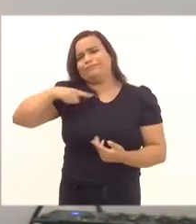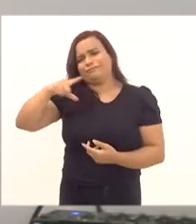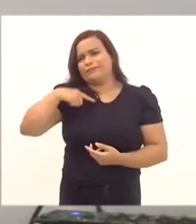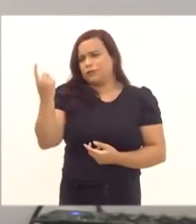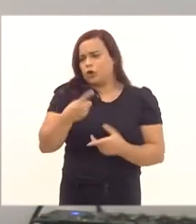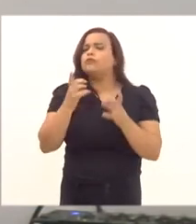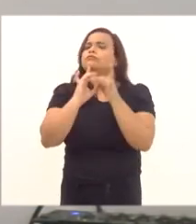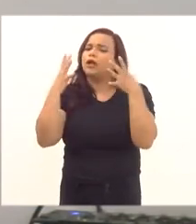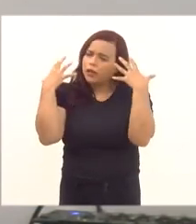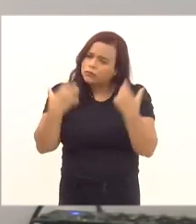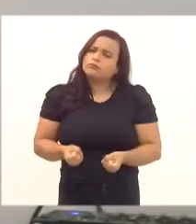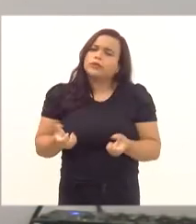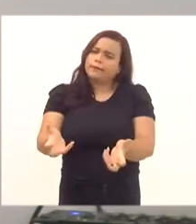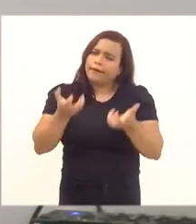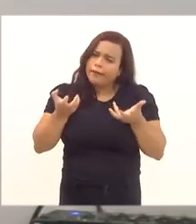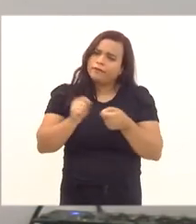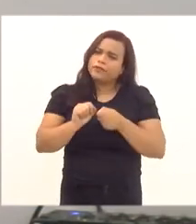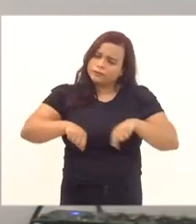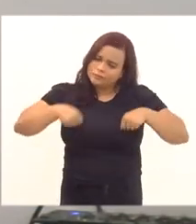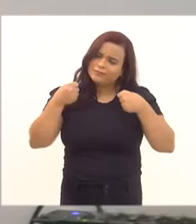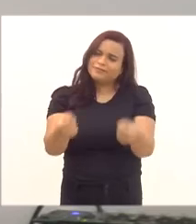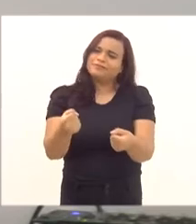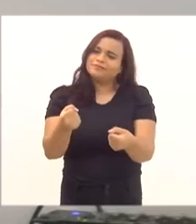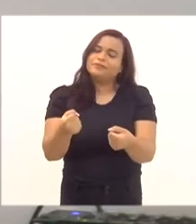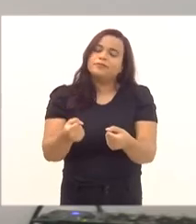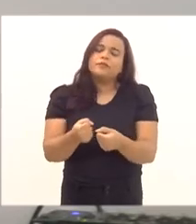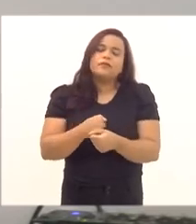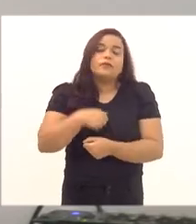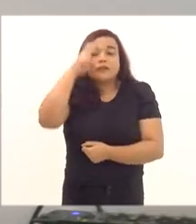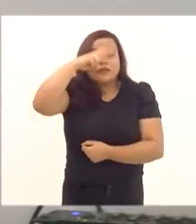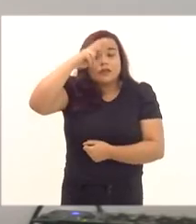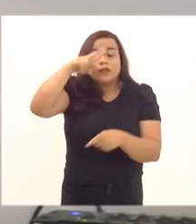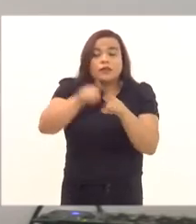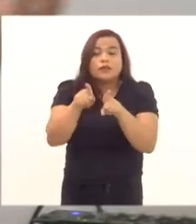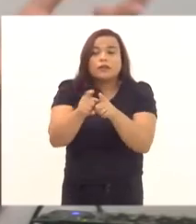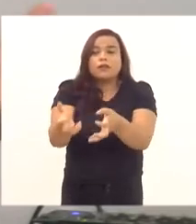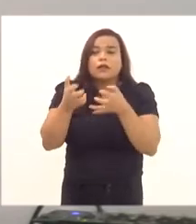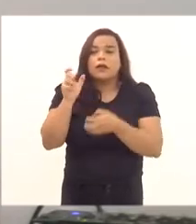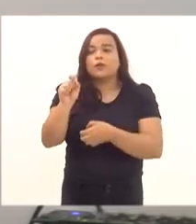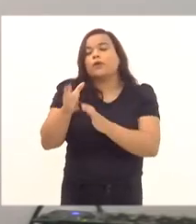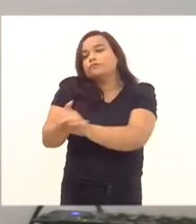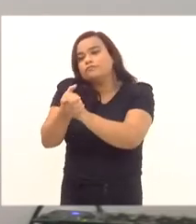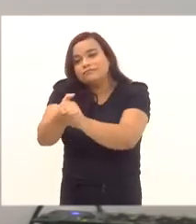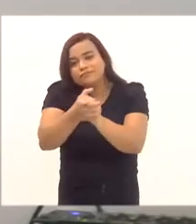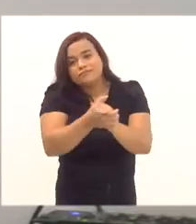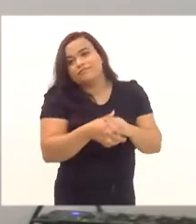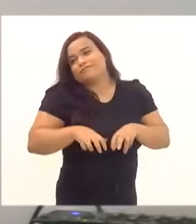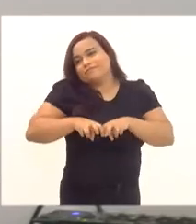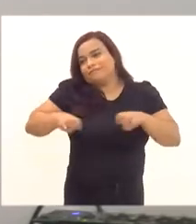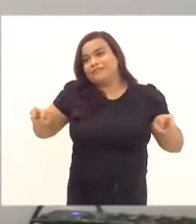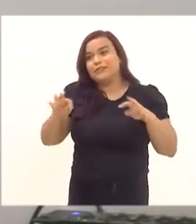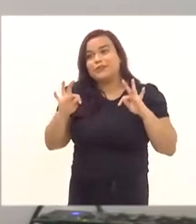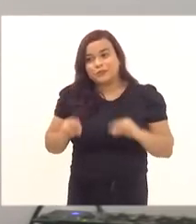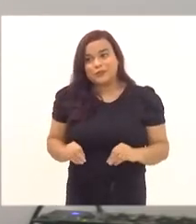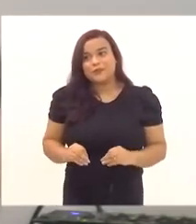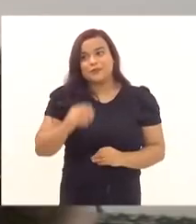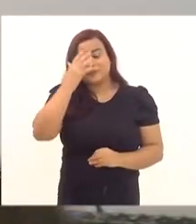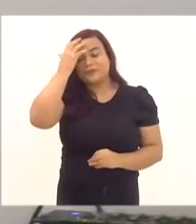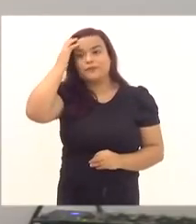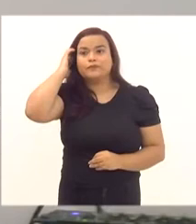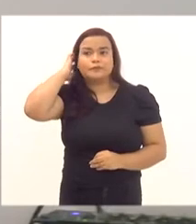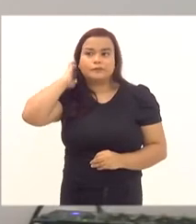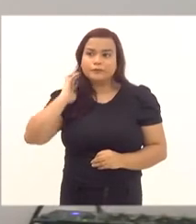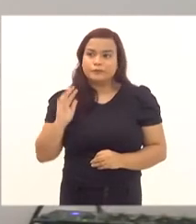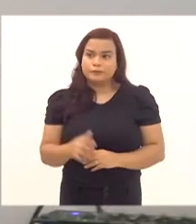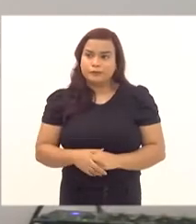fazer elas quero lembrar aqui e cumprimentar complementando a mesma que a completar mesa na